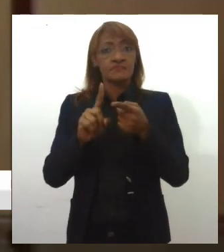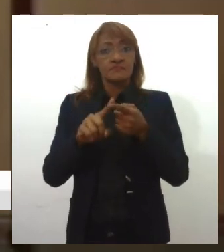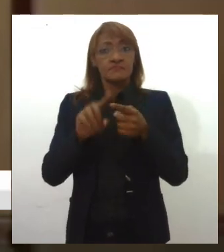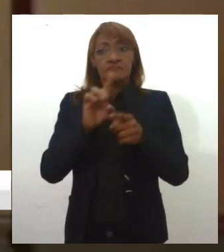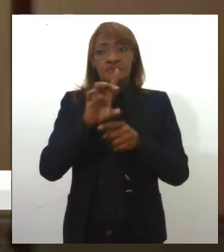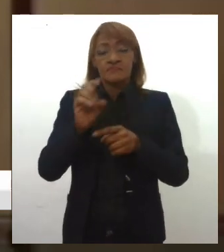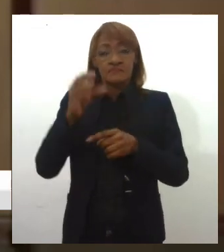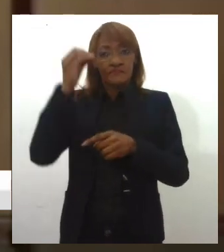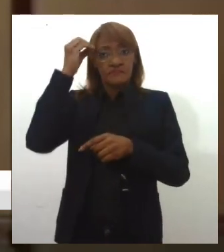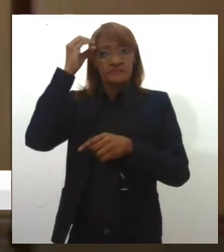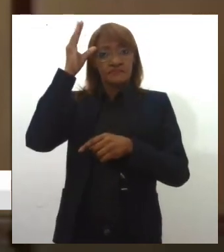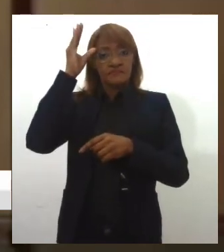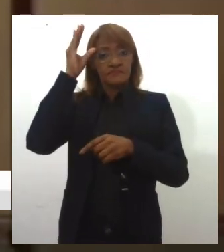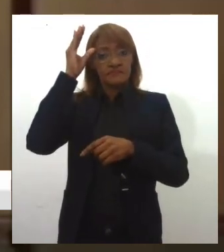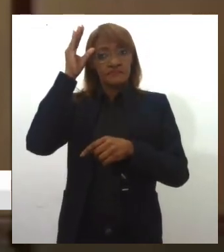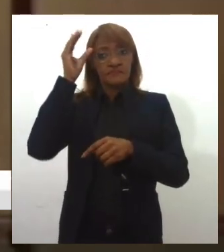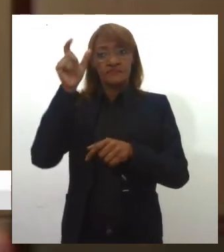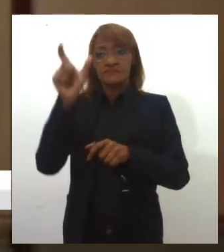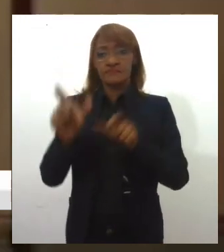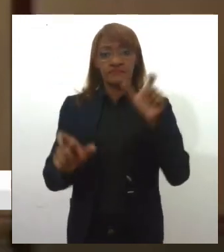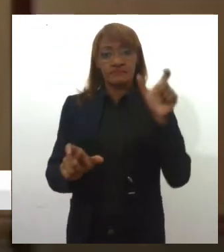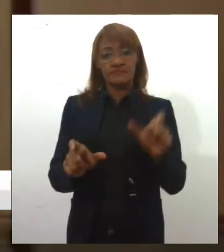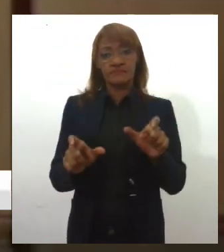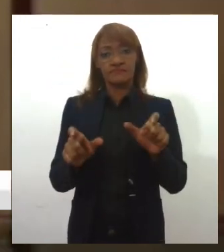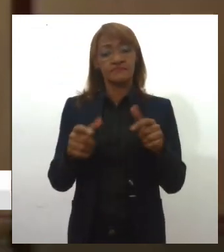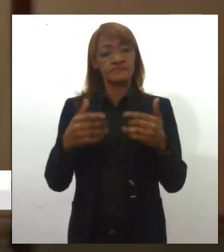é individual, né? Sim. Então,